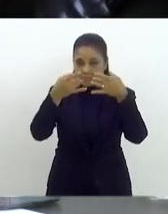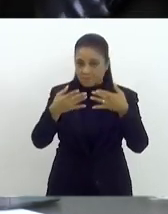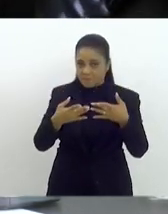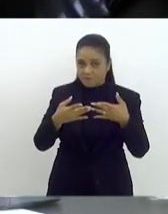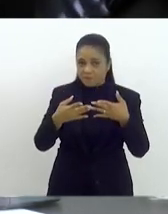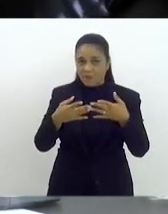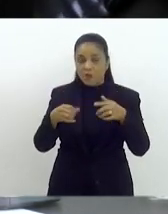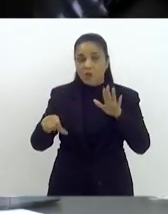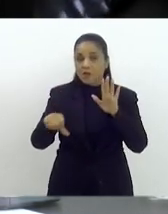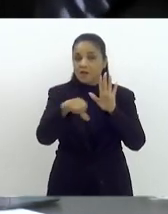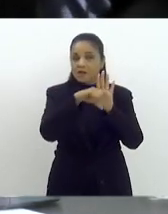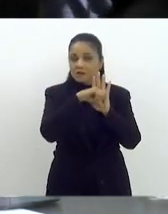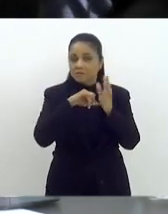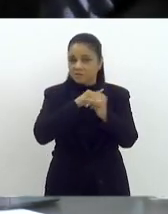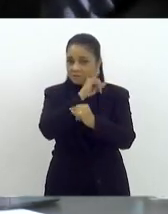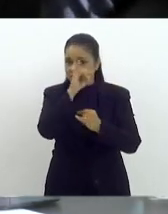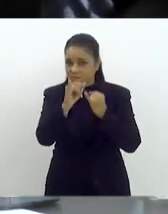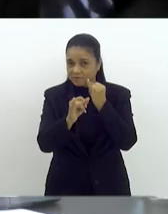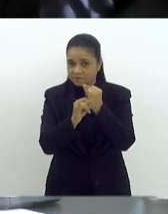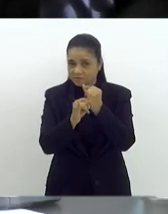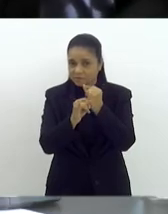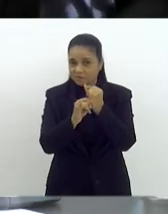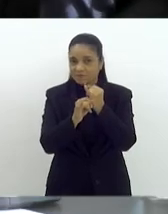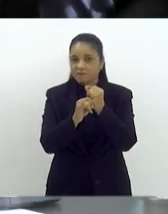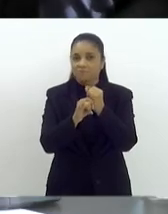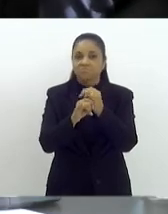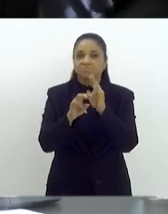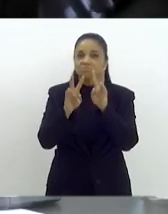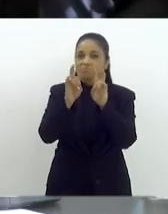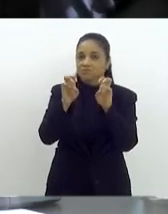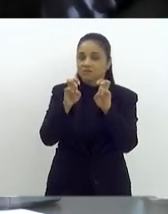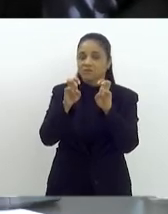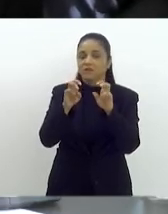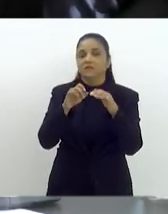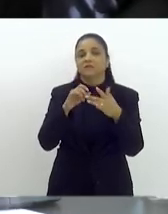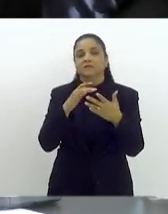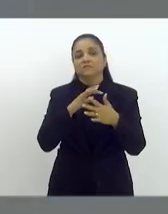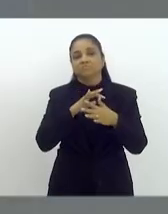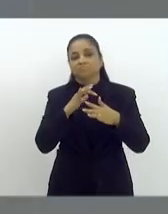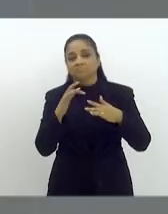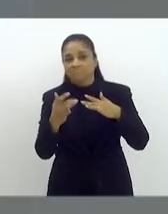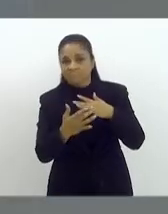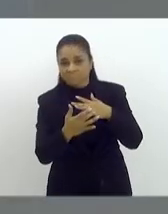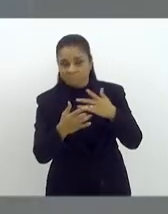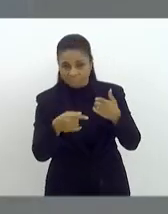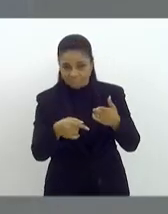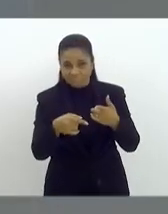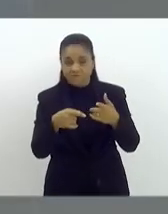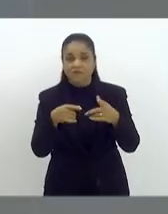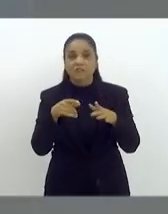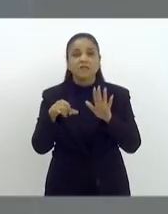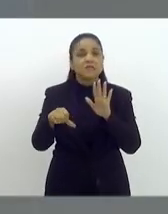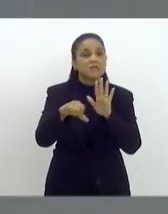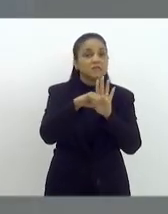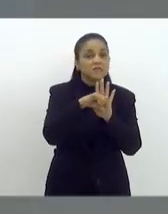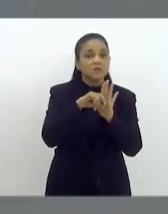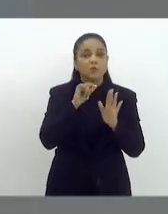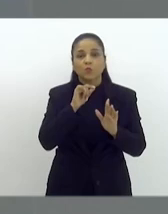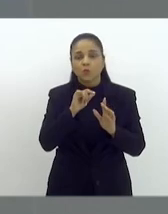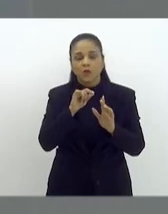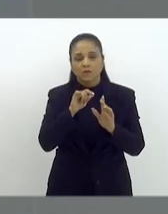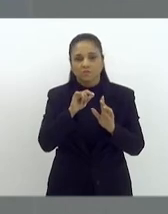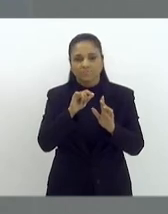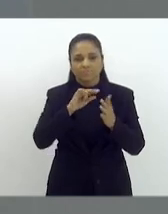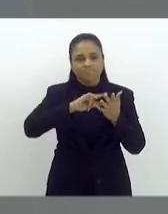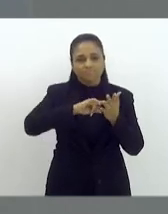refere justamente aos crimes cibernéticos que também são chamados de Cyber crimes e são aqueles crimes que basicamente eles vão se